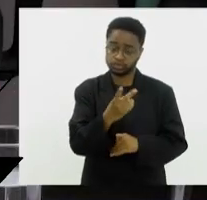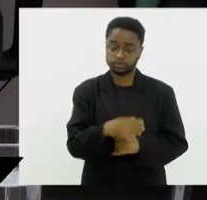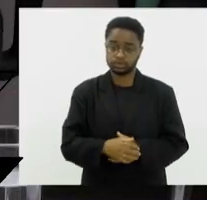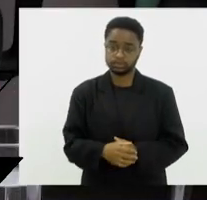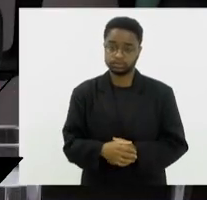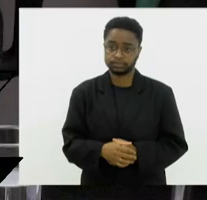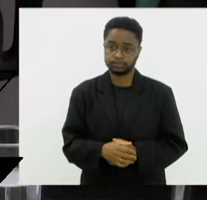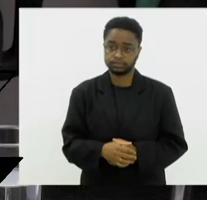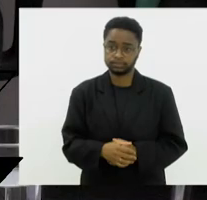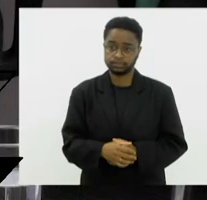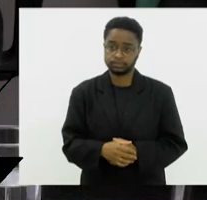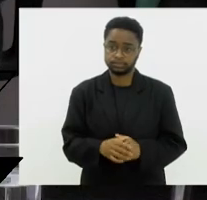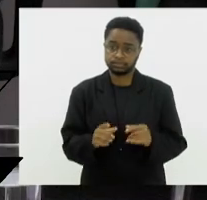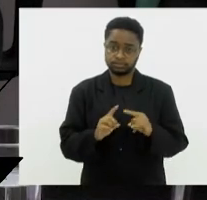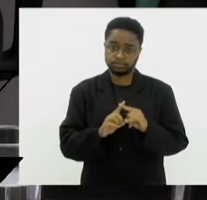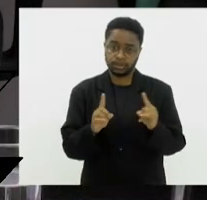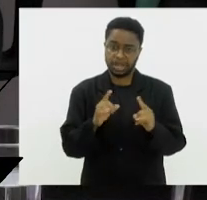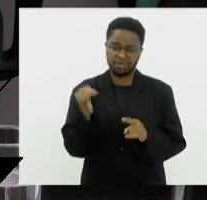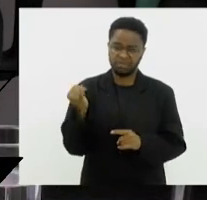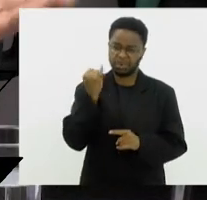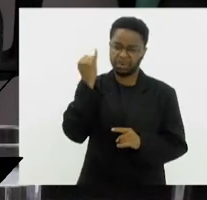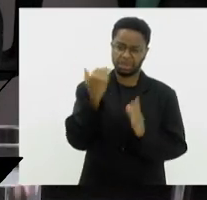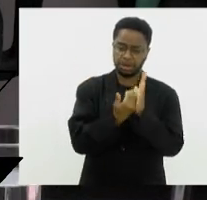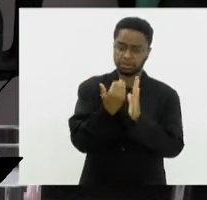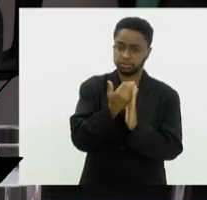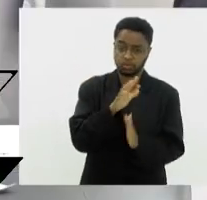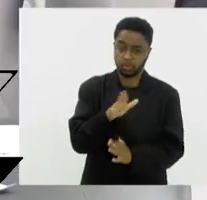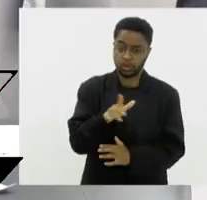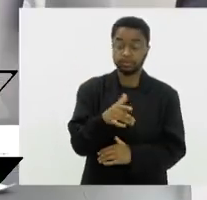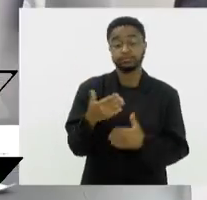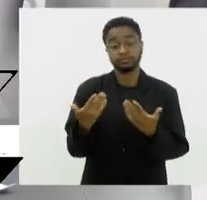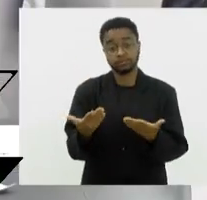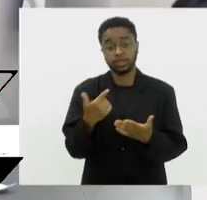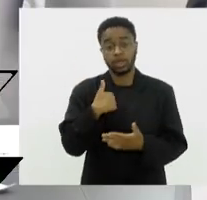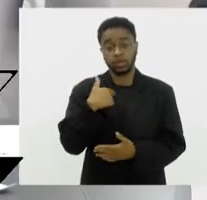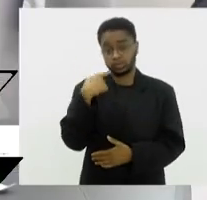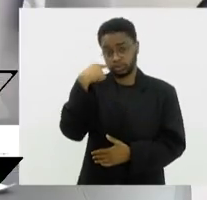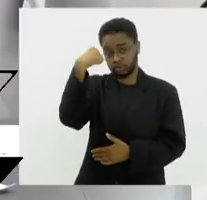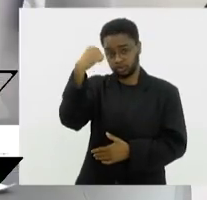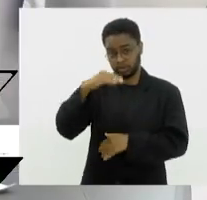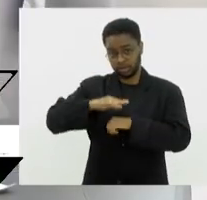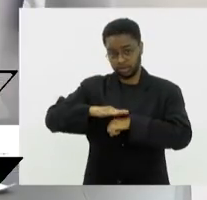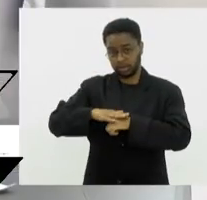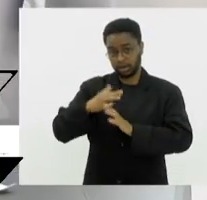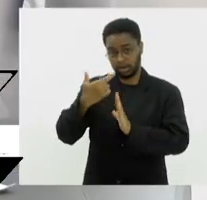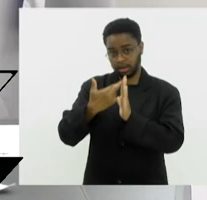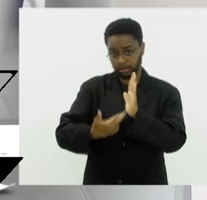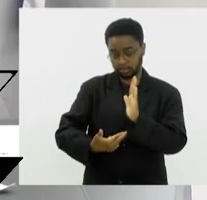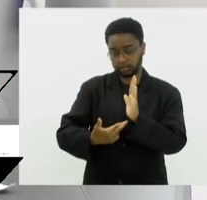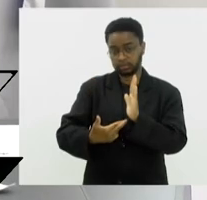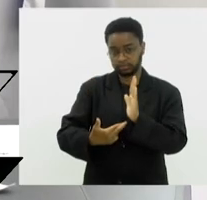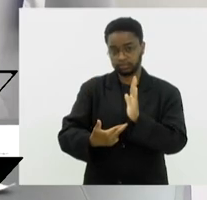vou. Não é uma questão importantíssima, não. Então vou me designar relator e